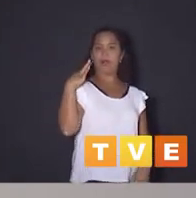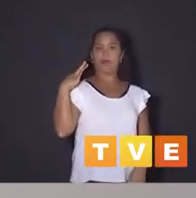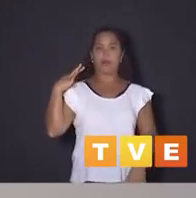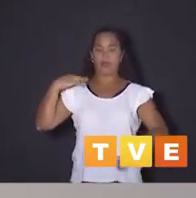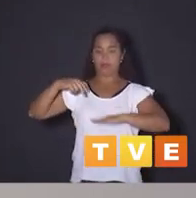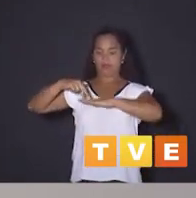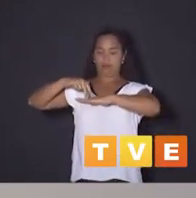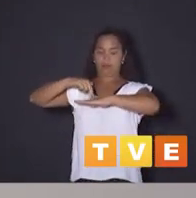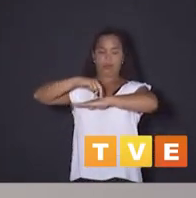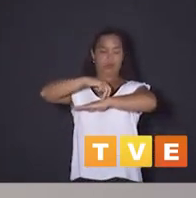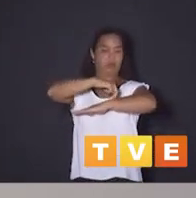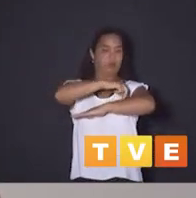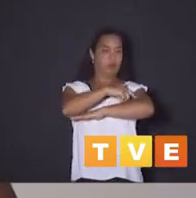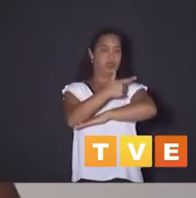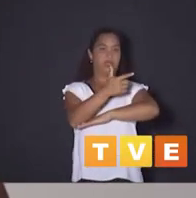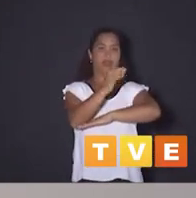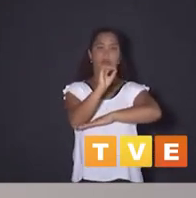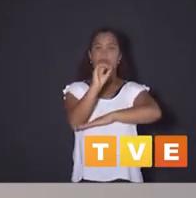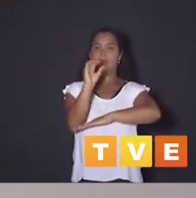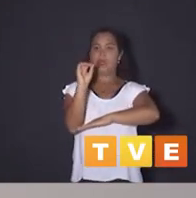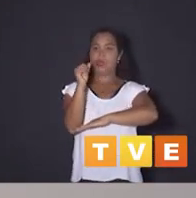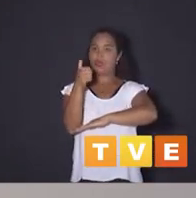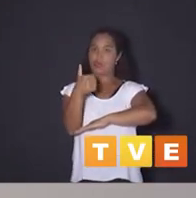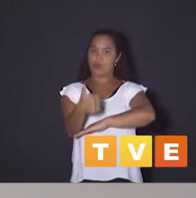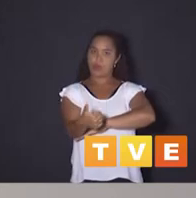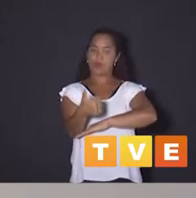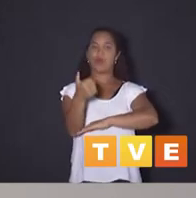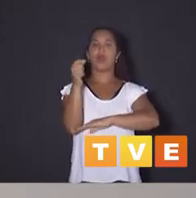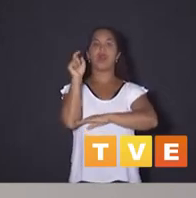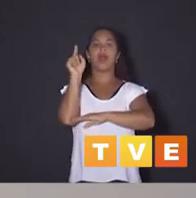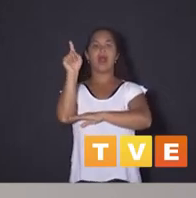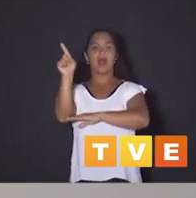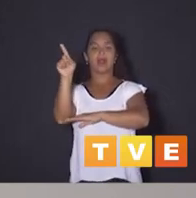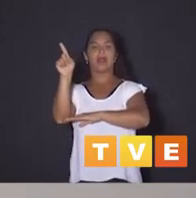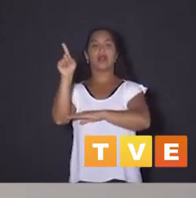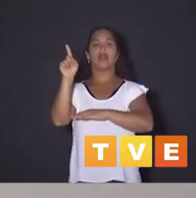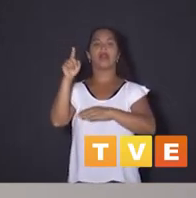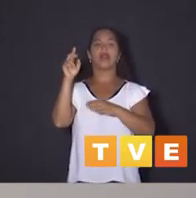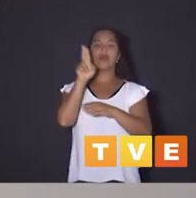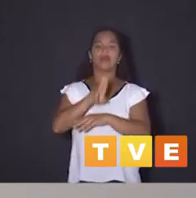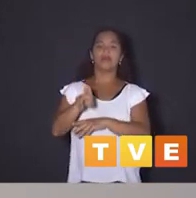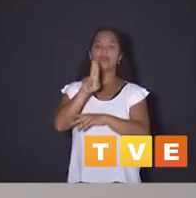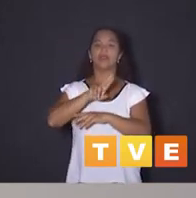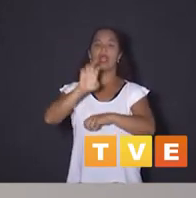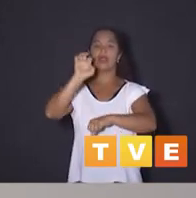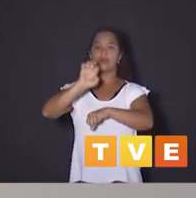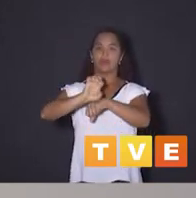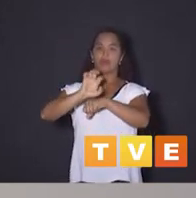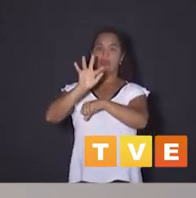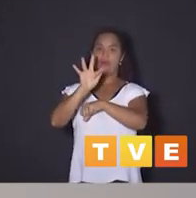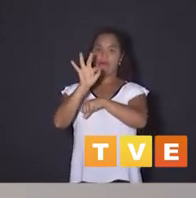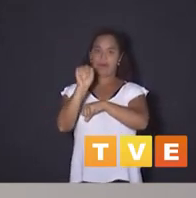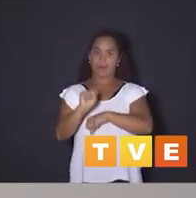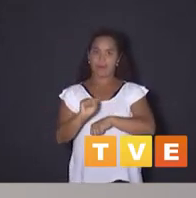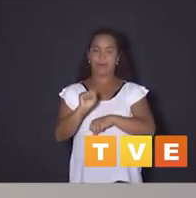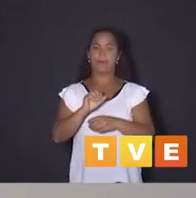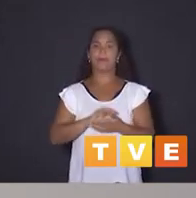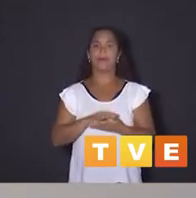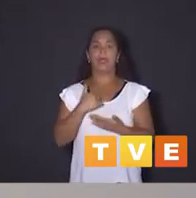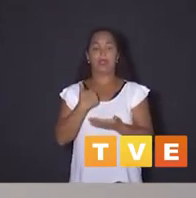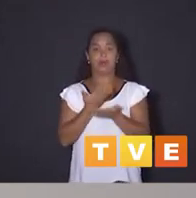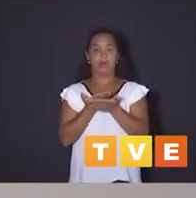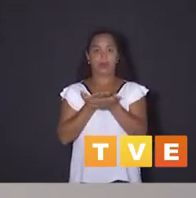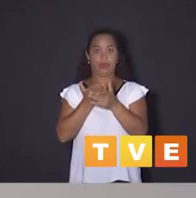elaborado em 2001 na universidade estadual de feira de santana onde cursei letras é eu